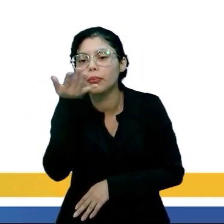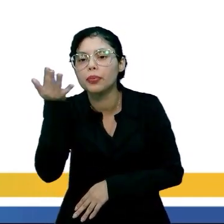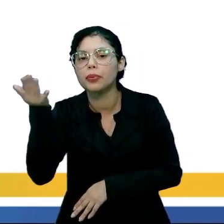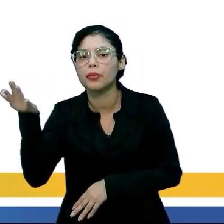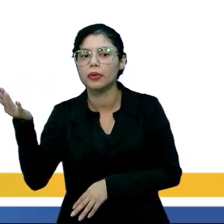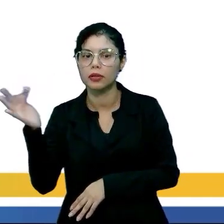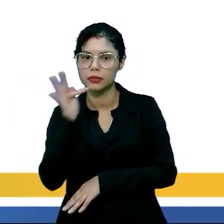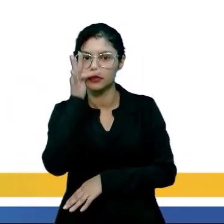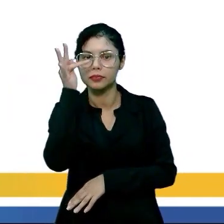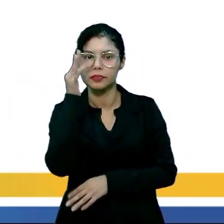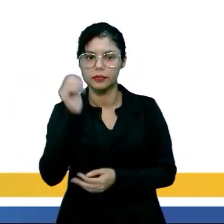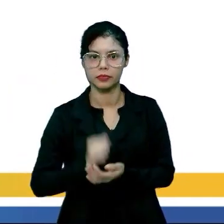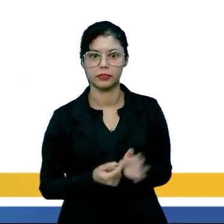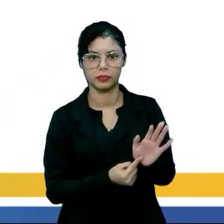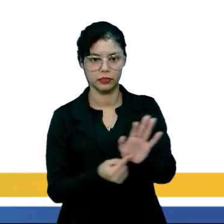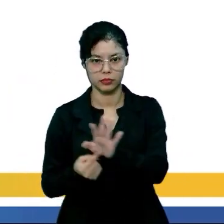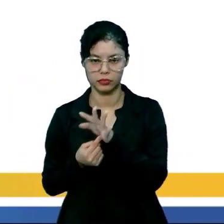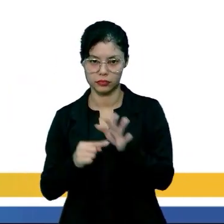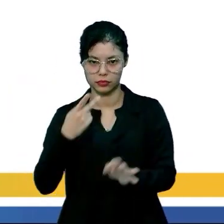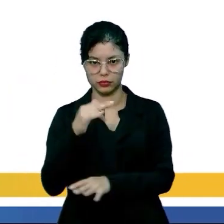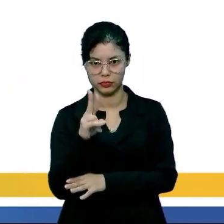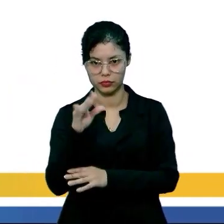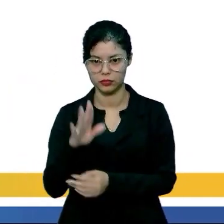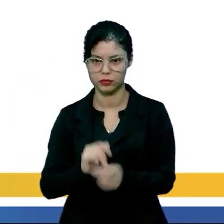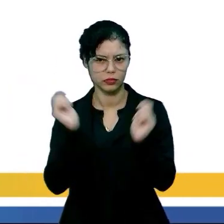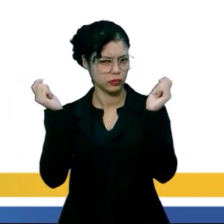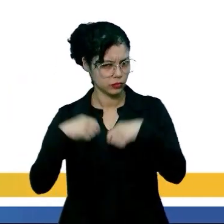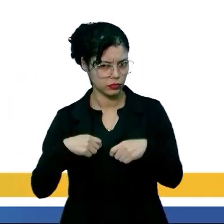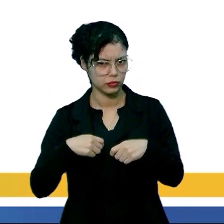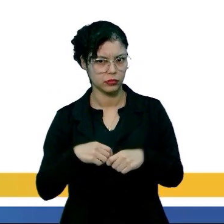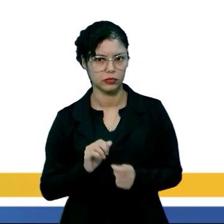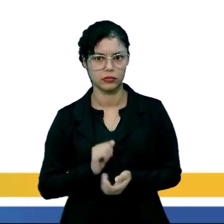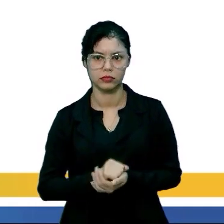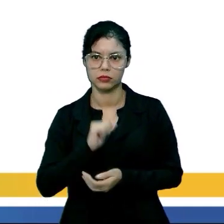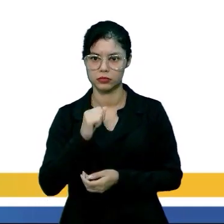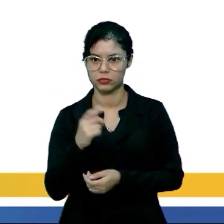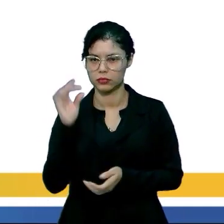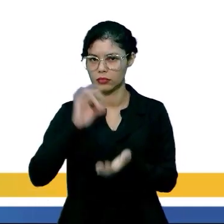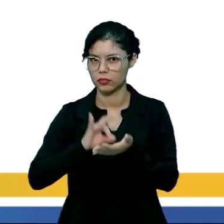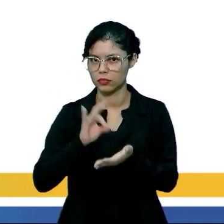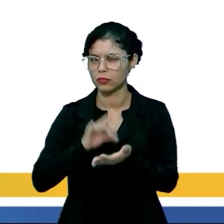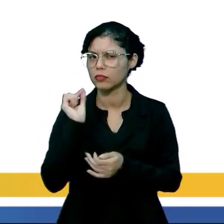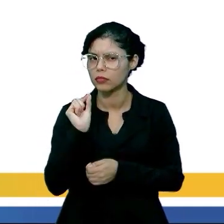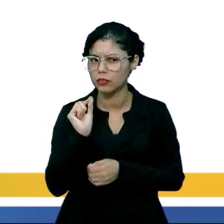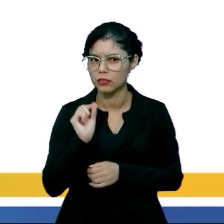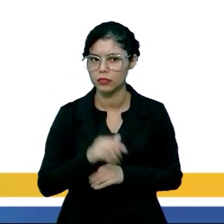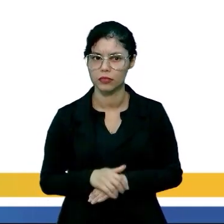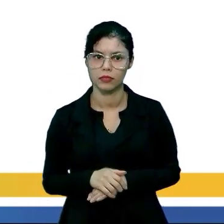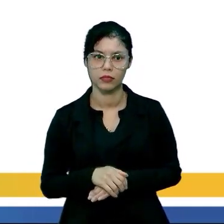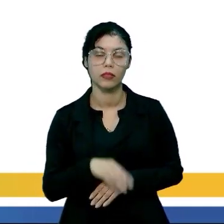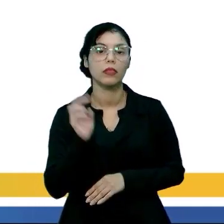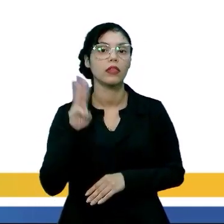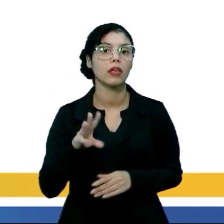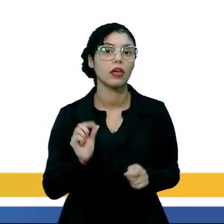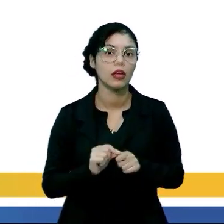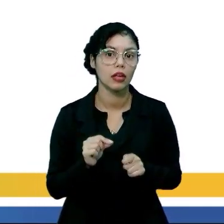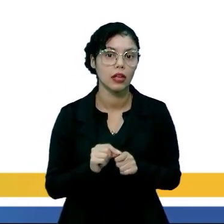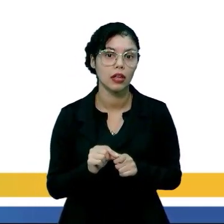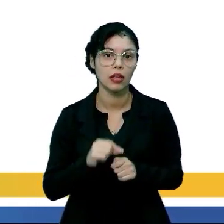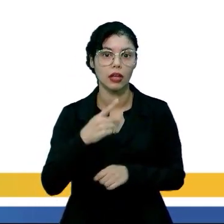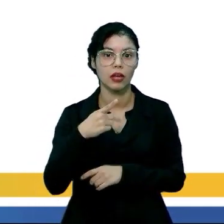pólen, apresenta estigma piloso, provavelmente possui polinização realizada por quê? Quem é que está fazendo